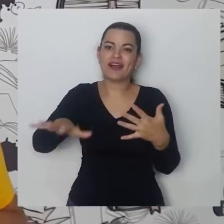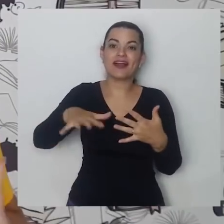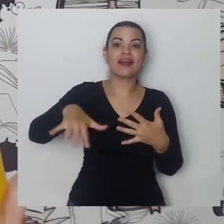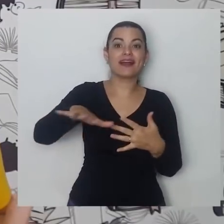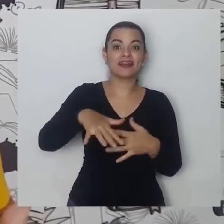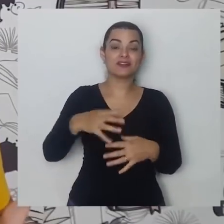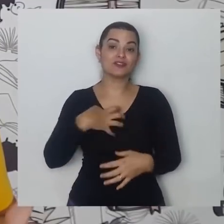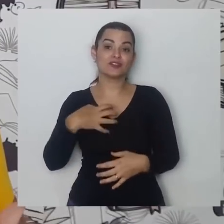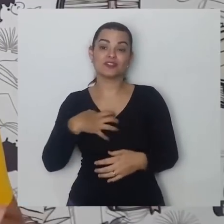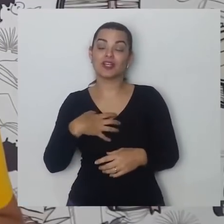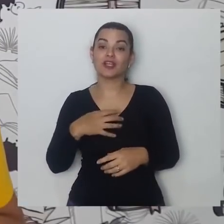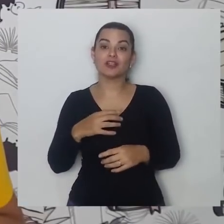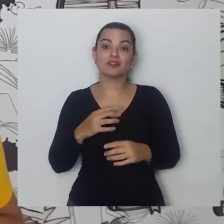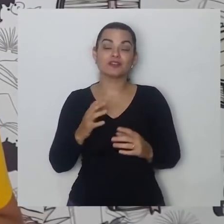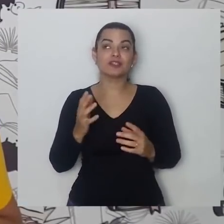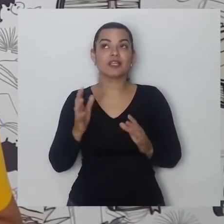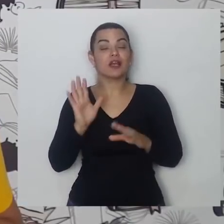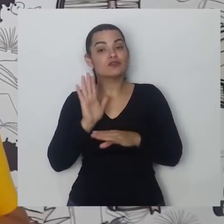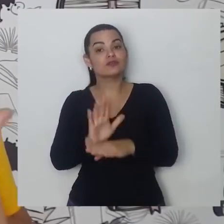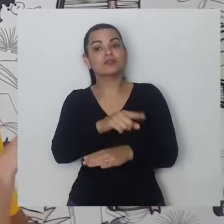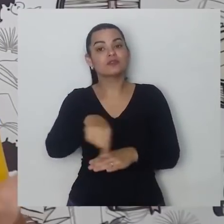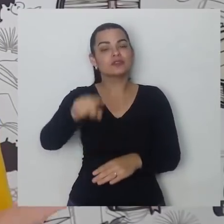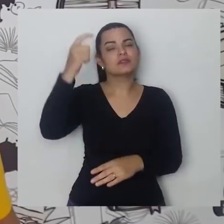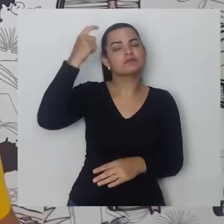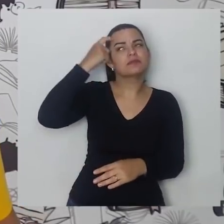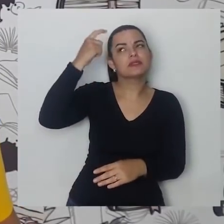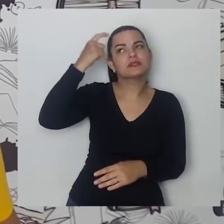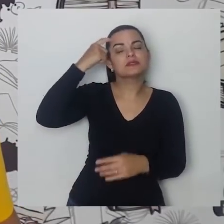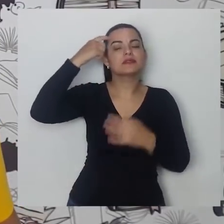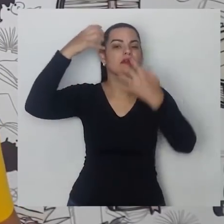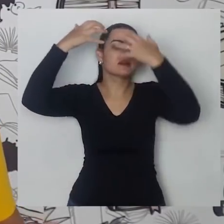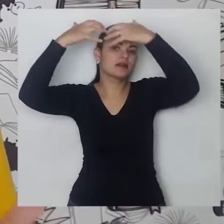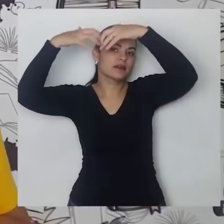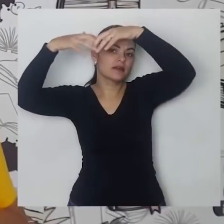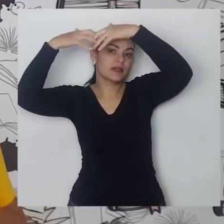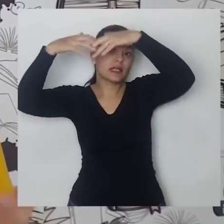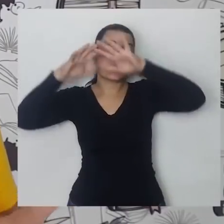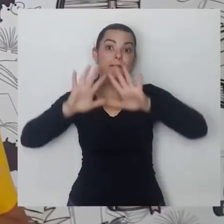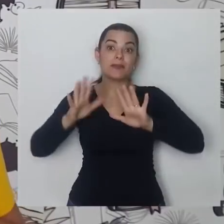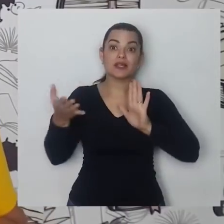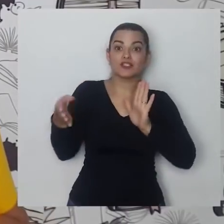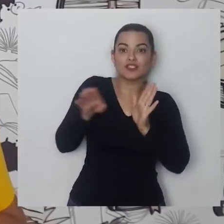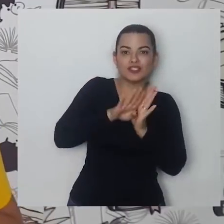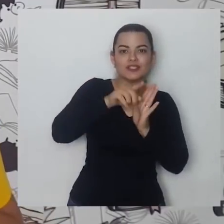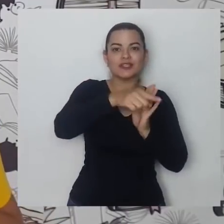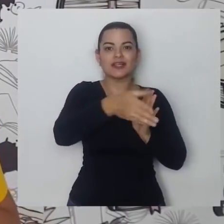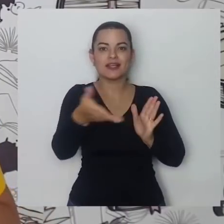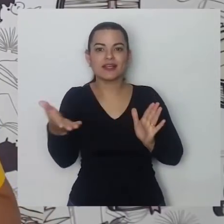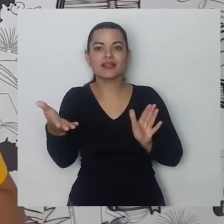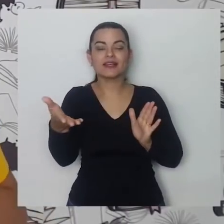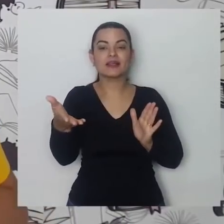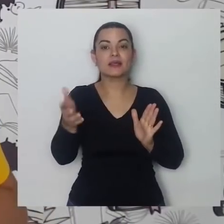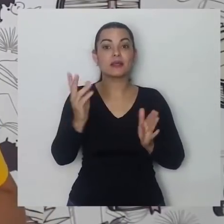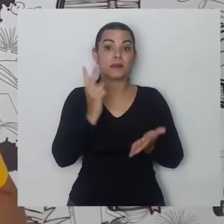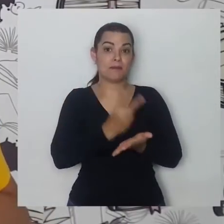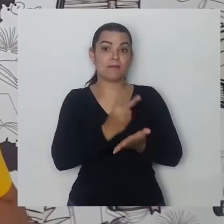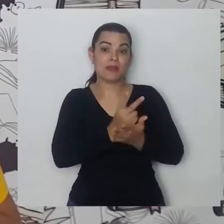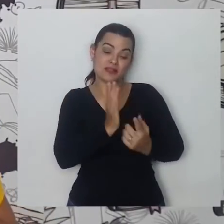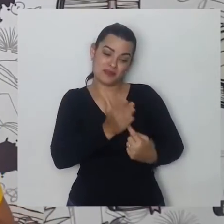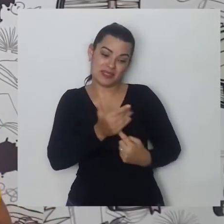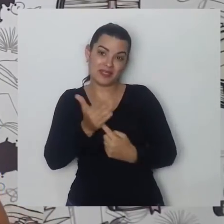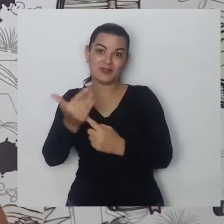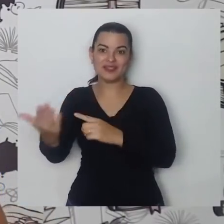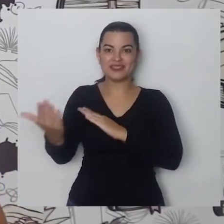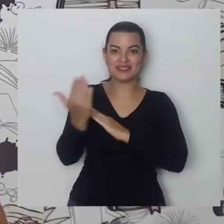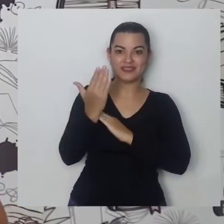vocês, de maneira que gere reflexão, mas que chegue até vocês, mesmo mediados aí pelos recursos tecnológicos,